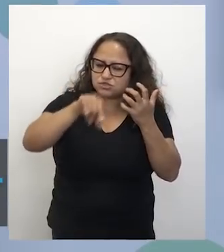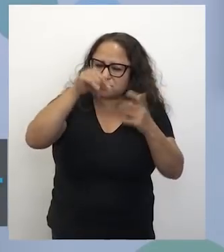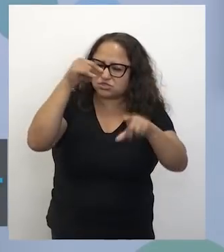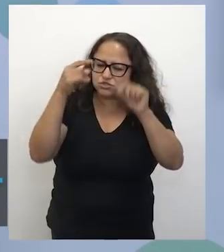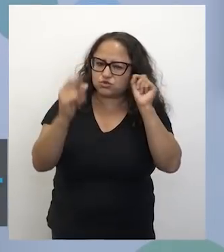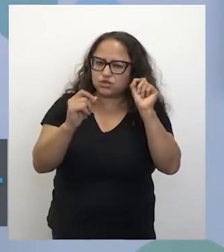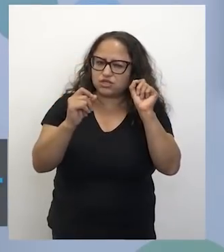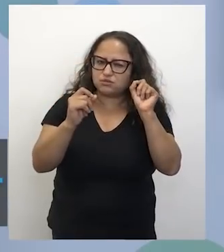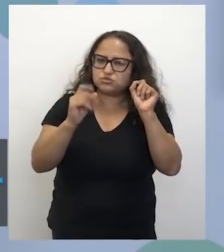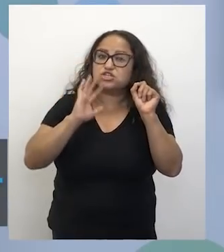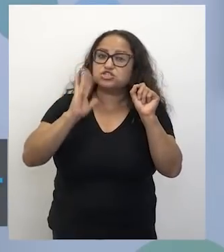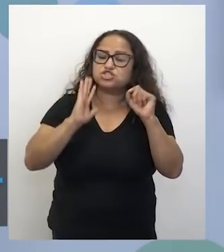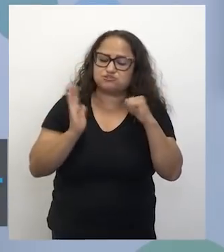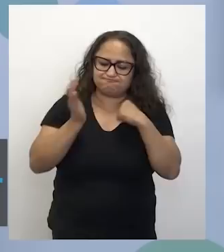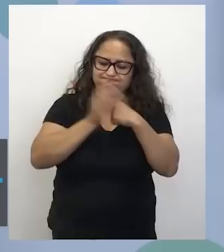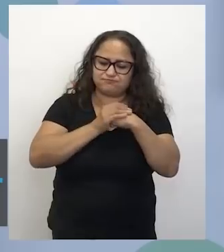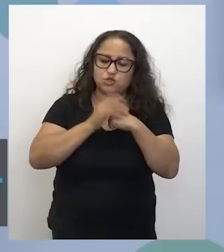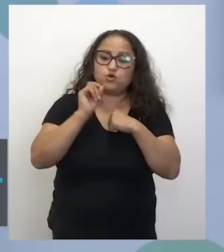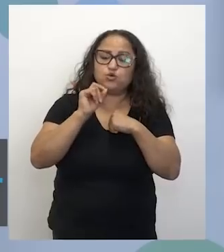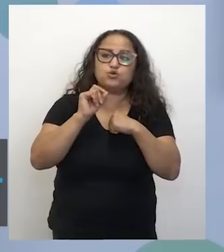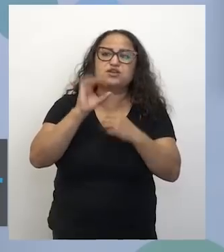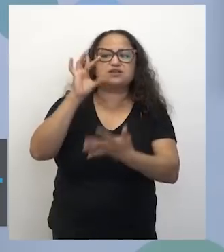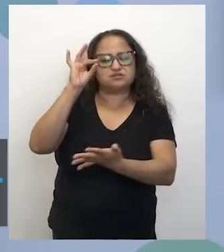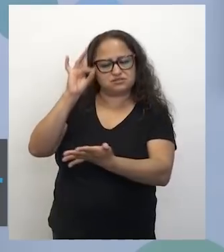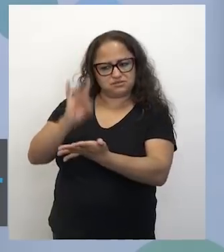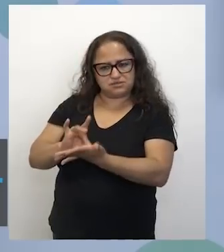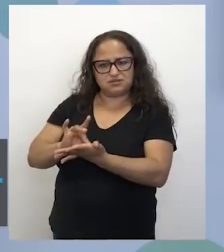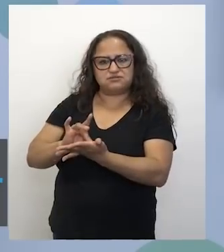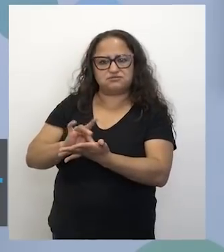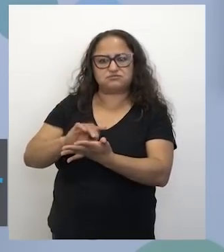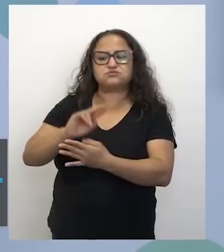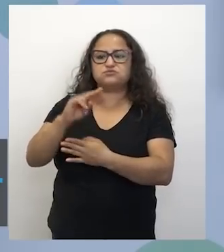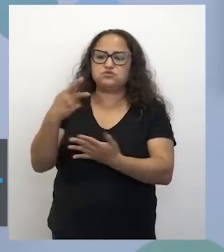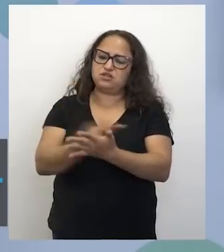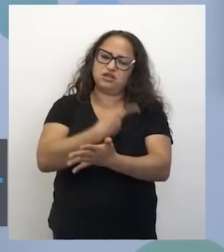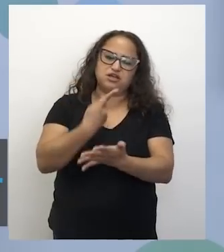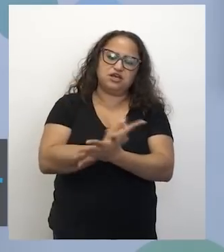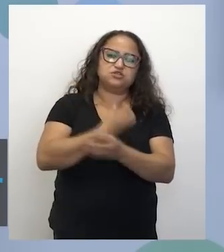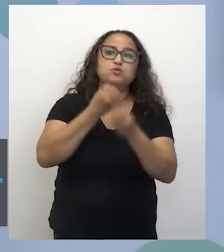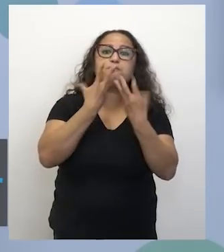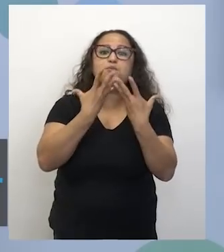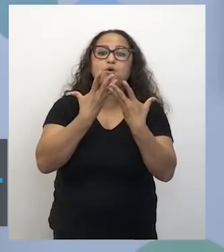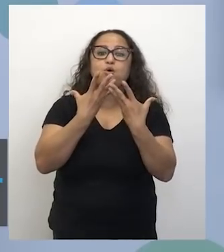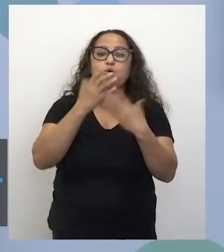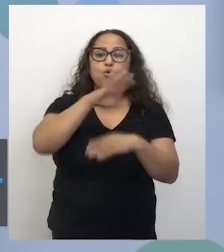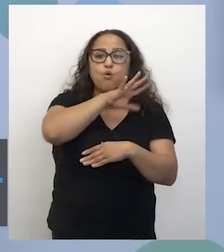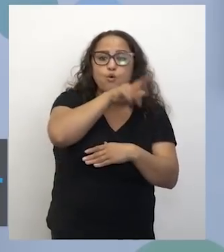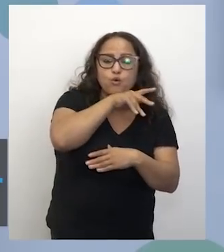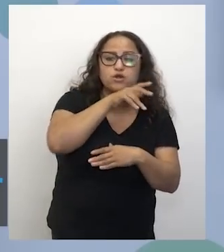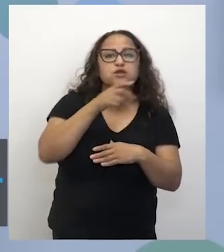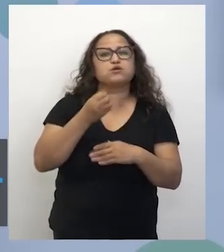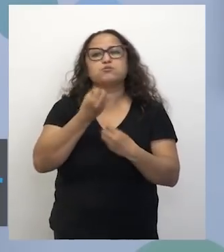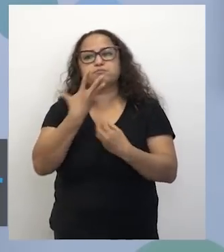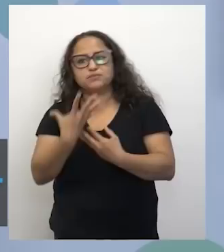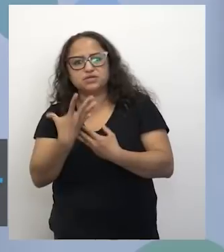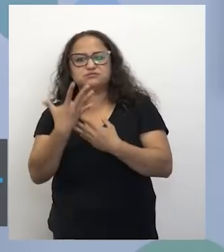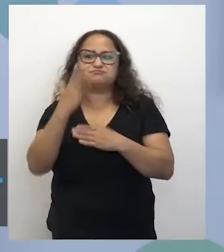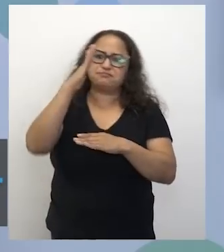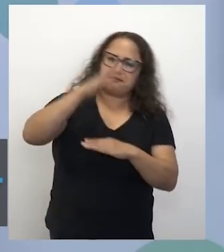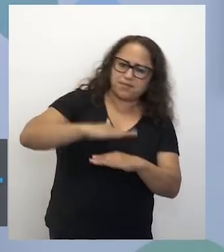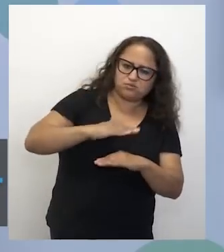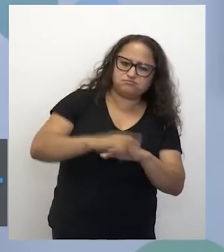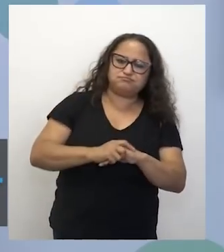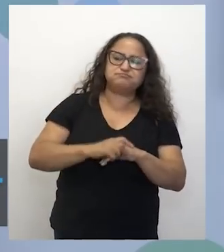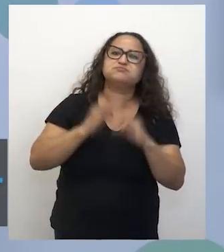pressuposto aquilo que a gente acha certo e errado, justo e injusto, bom ou ruim, ou bem e mal. É uma pena que a aula está